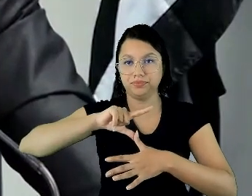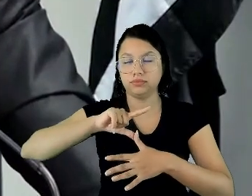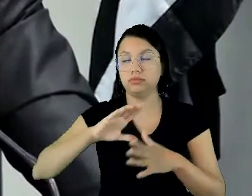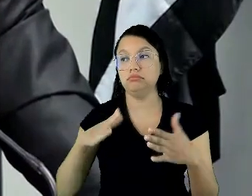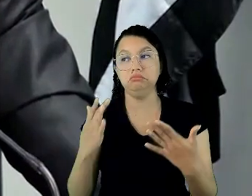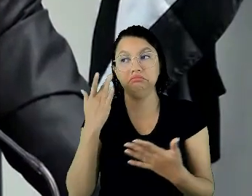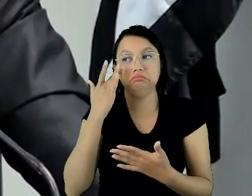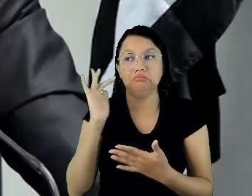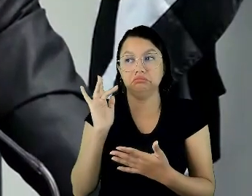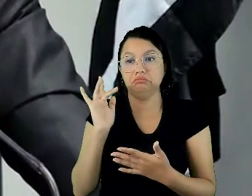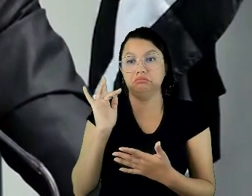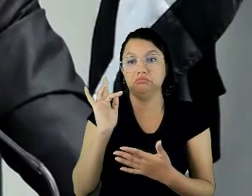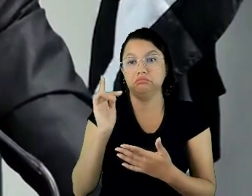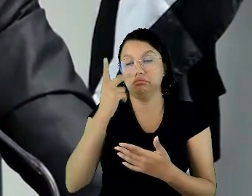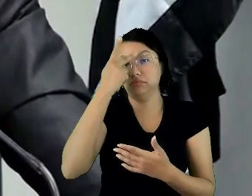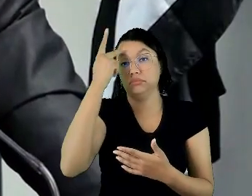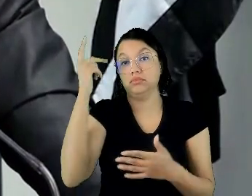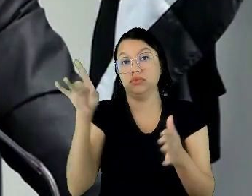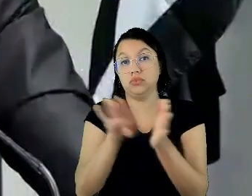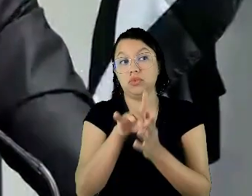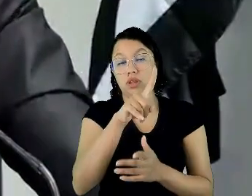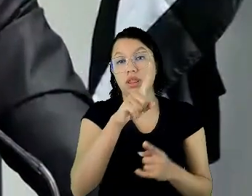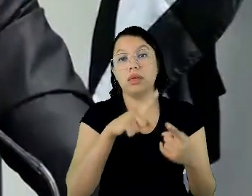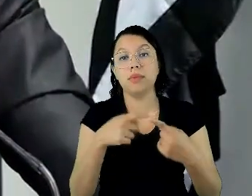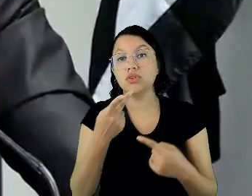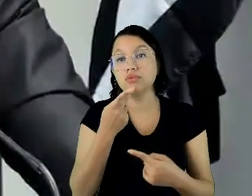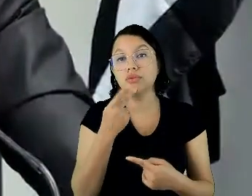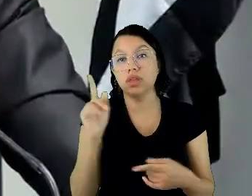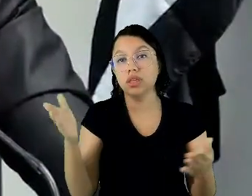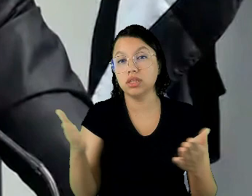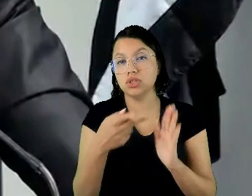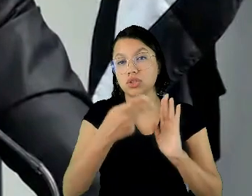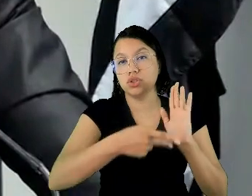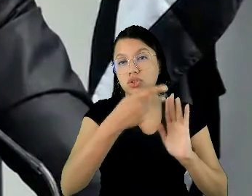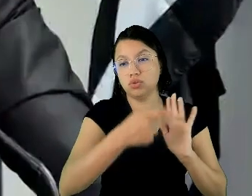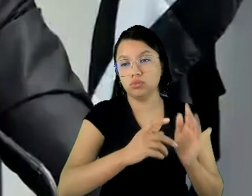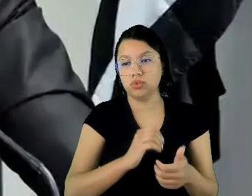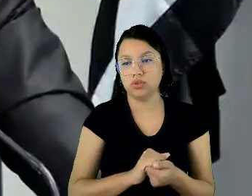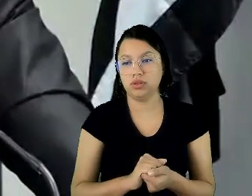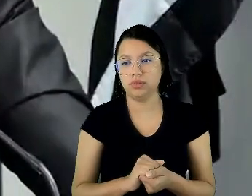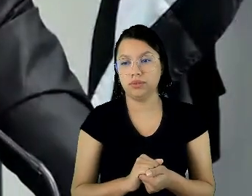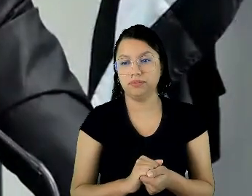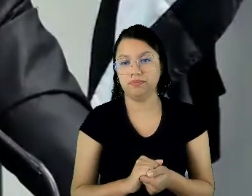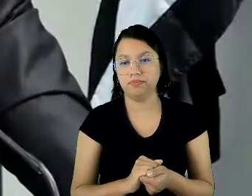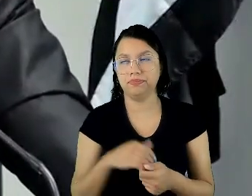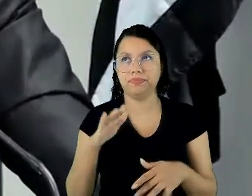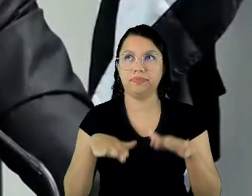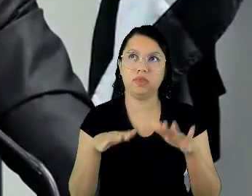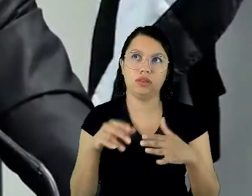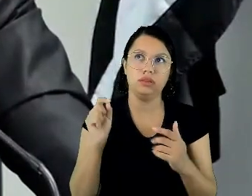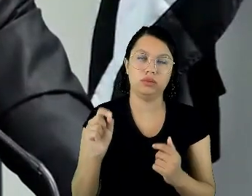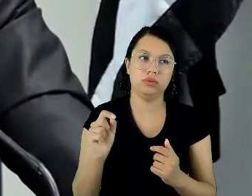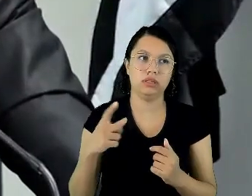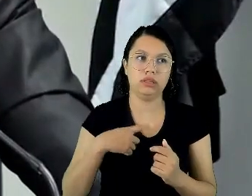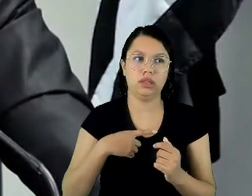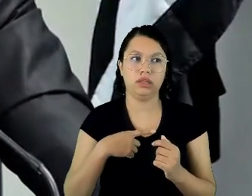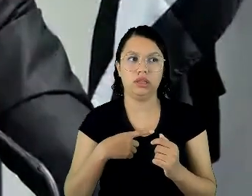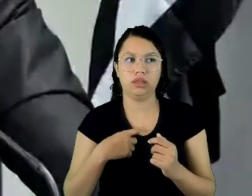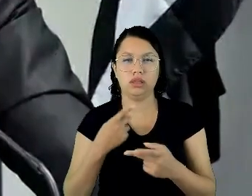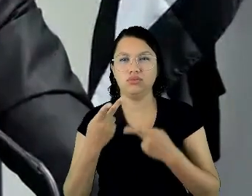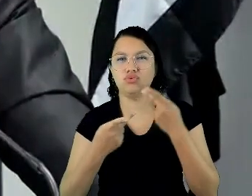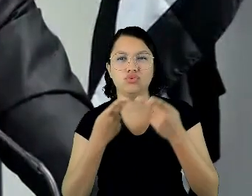Mas eu digo para vocês, esse é um projeto, apesar dos discursos que a gente ouviu